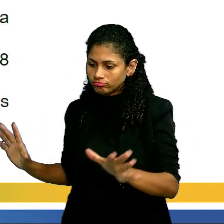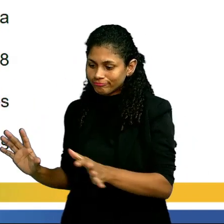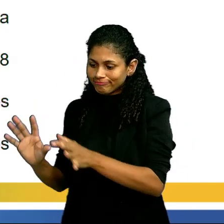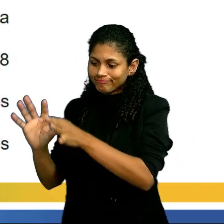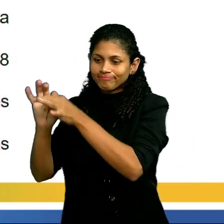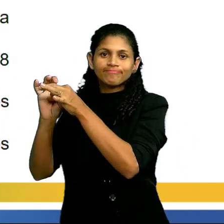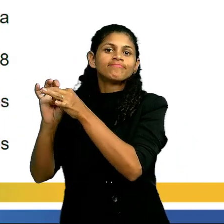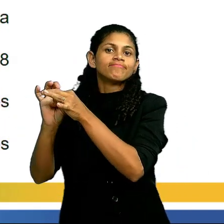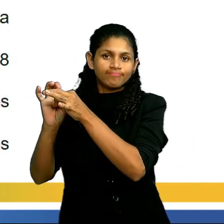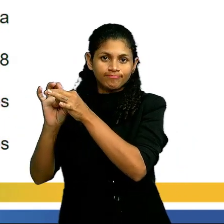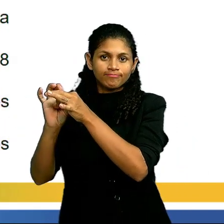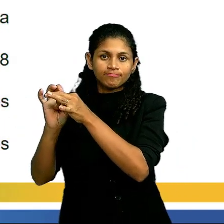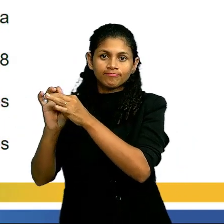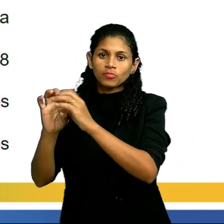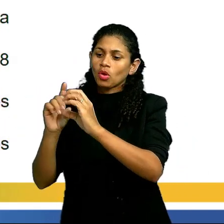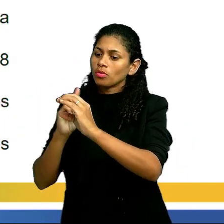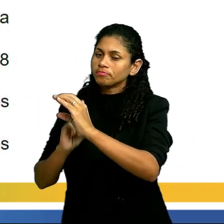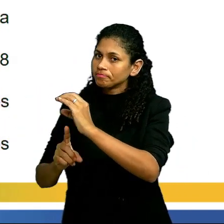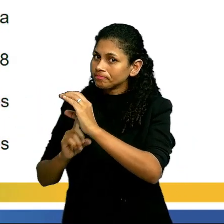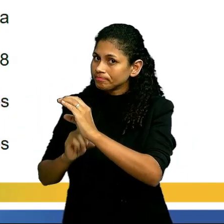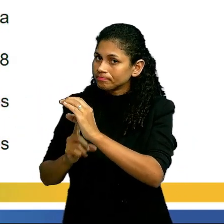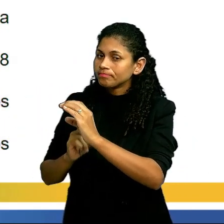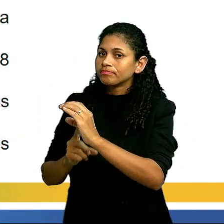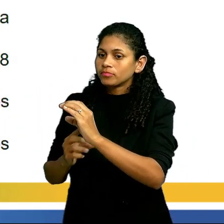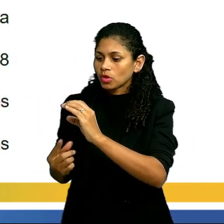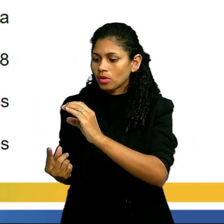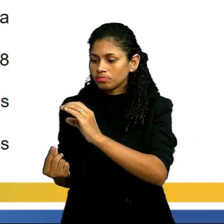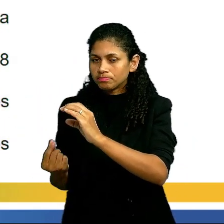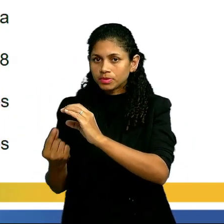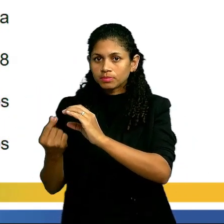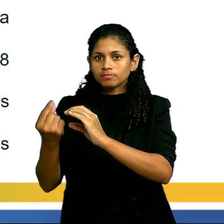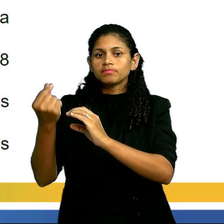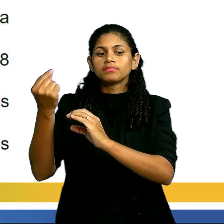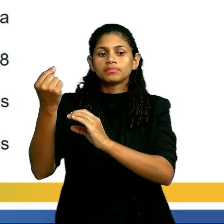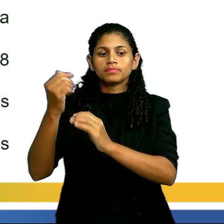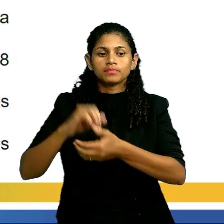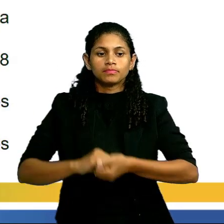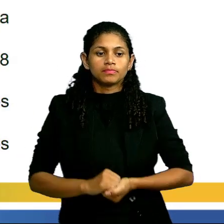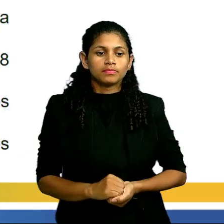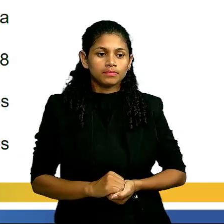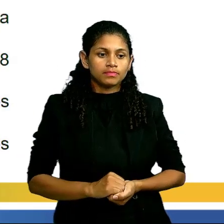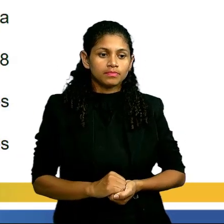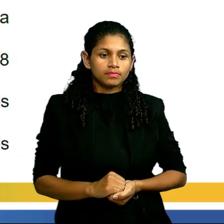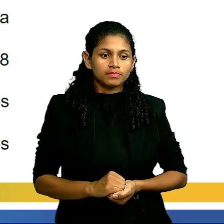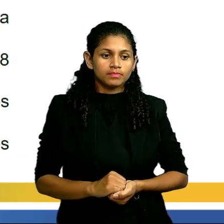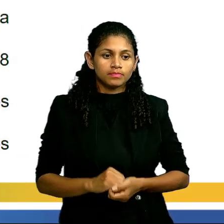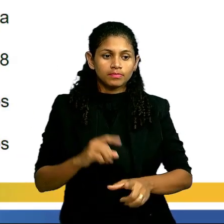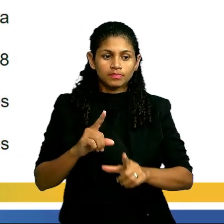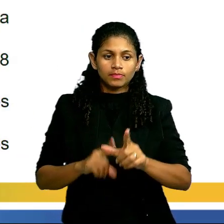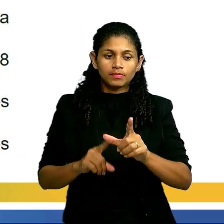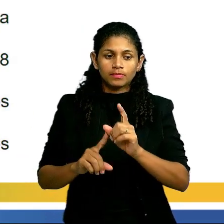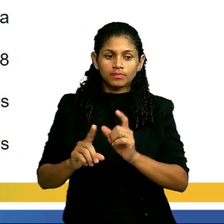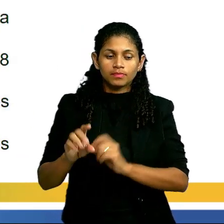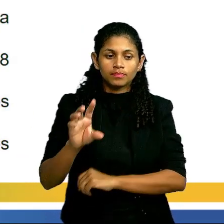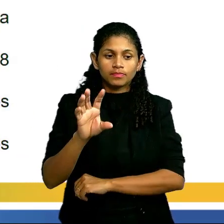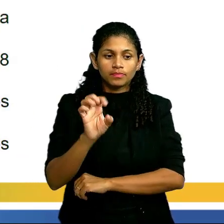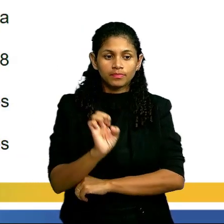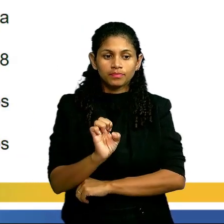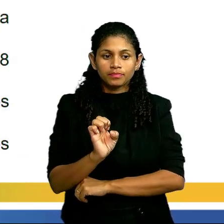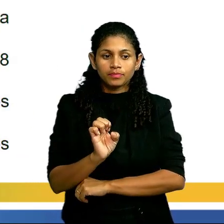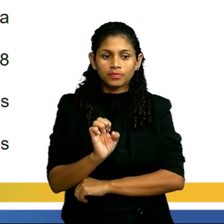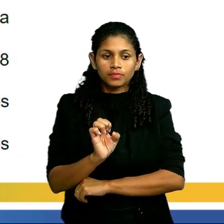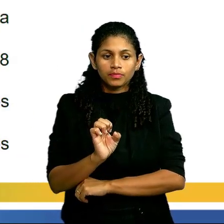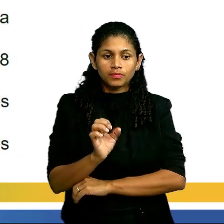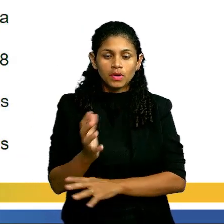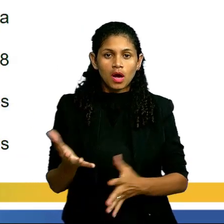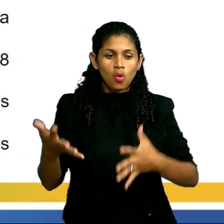vitrine capitalista. Então, ele queria unificar o capitalismo em toda a península. Na letra E vai dizer a ocupação da Península